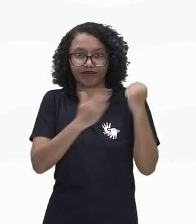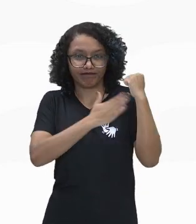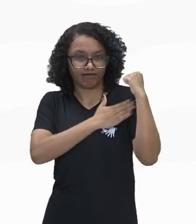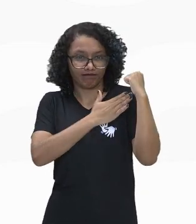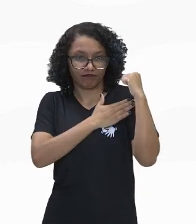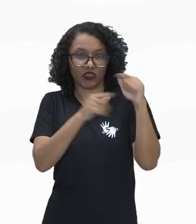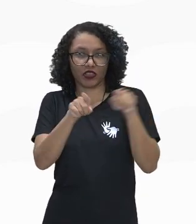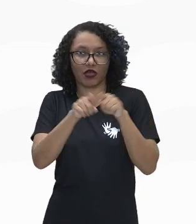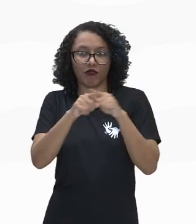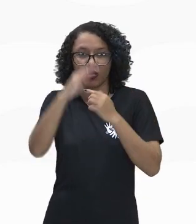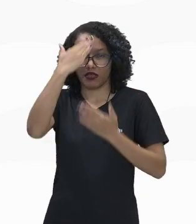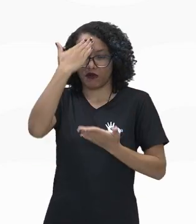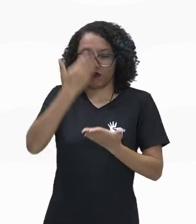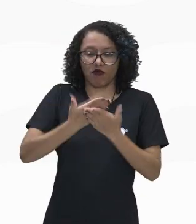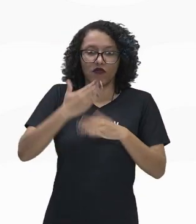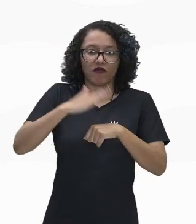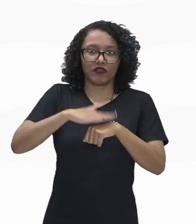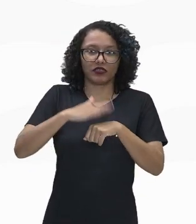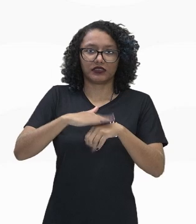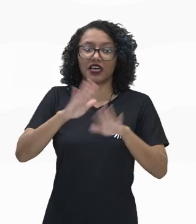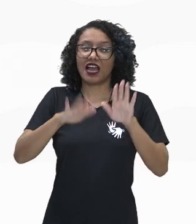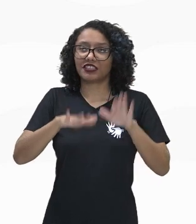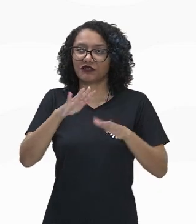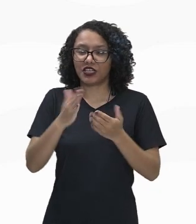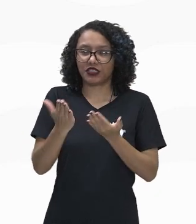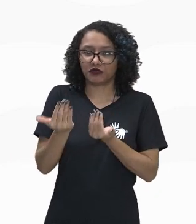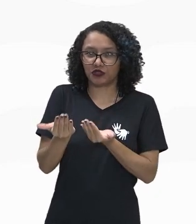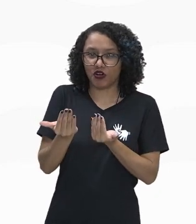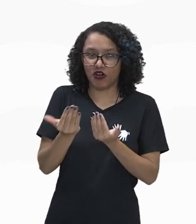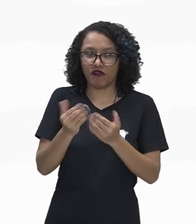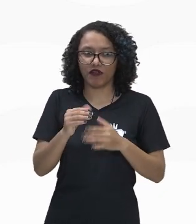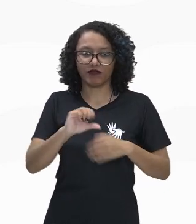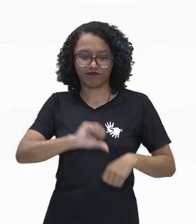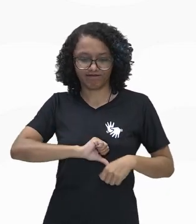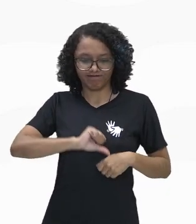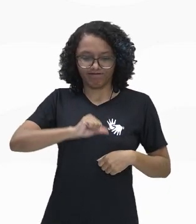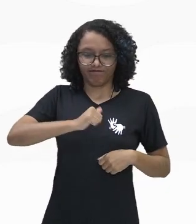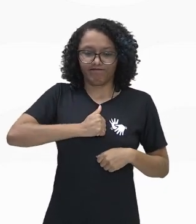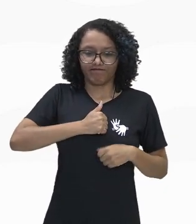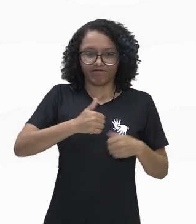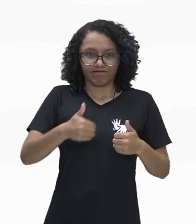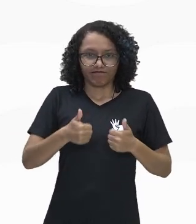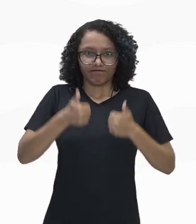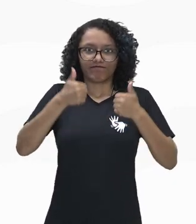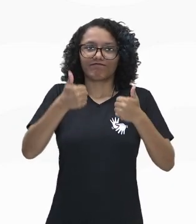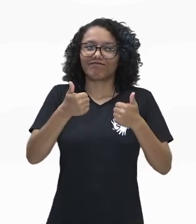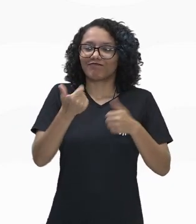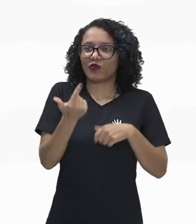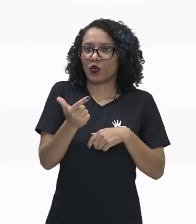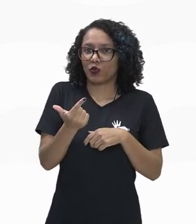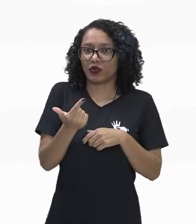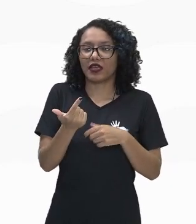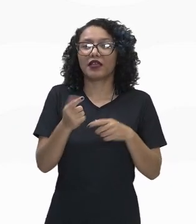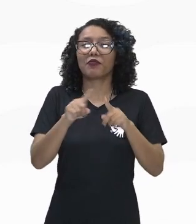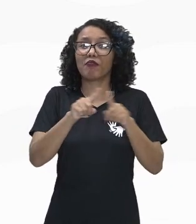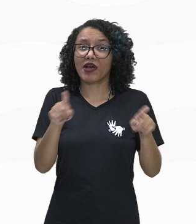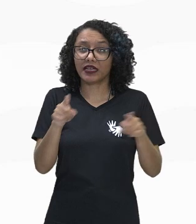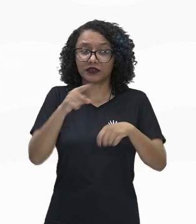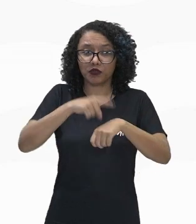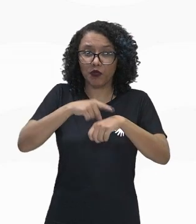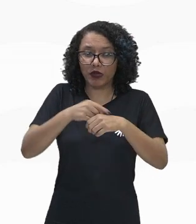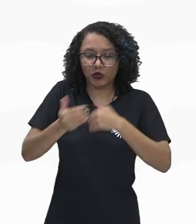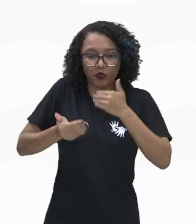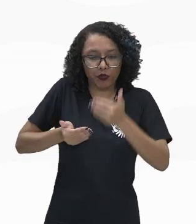jovens, normalmente, eles não têm uma autoestima elevada, por assim dizer, né? Então, o que acontece? Quando você começa a se tornar